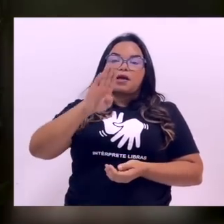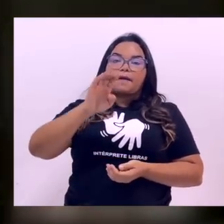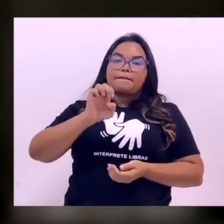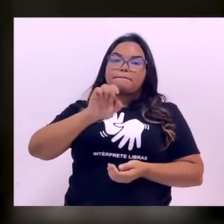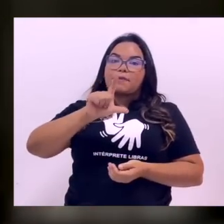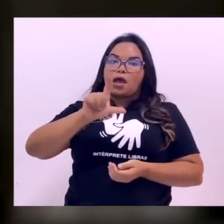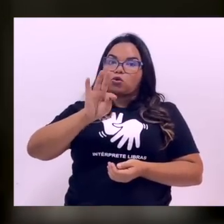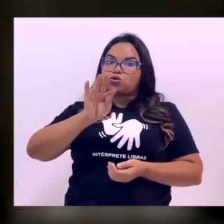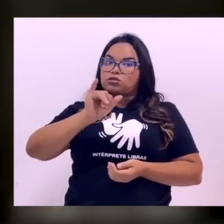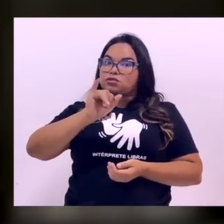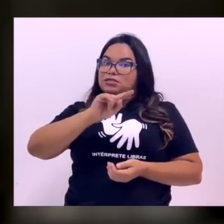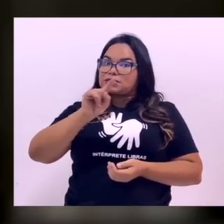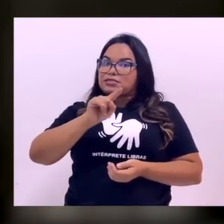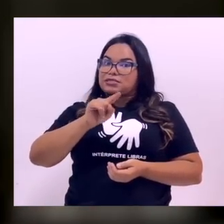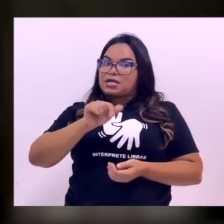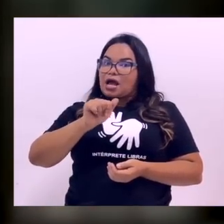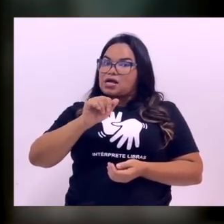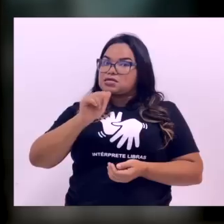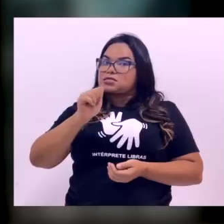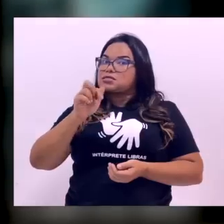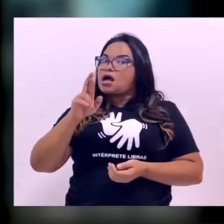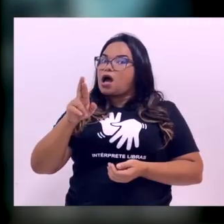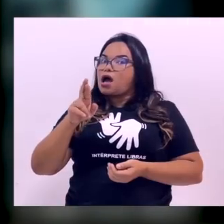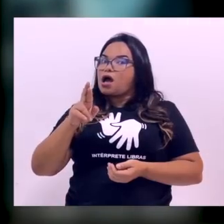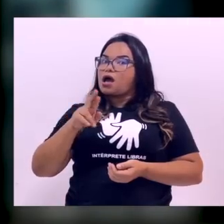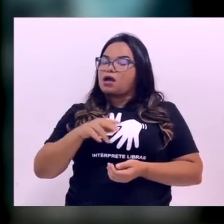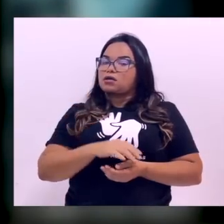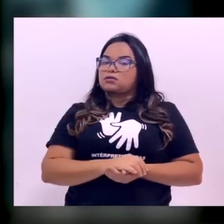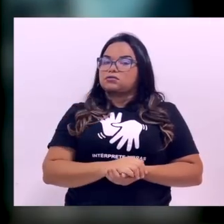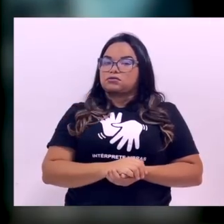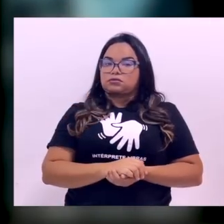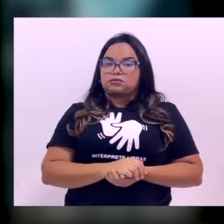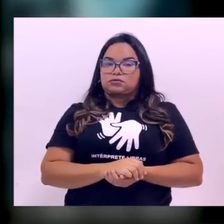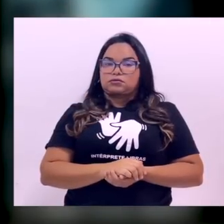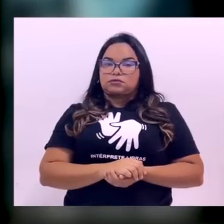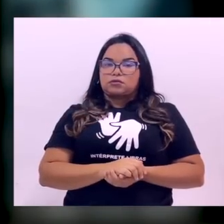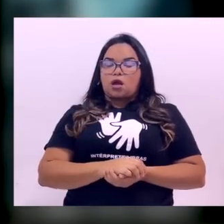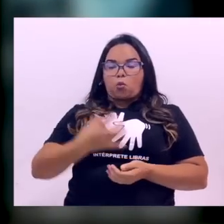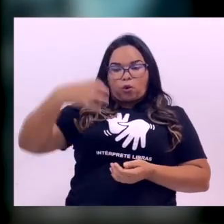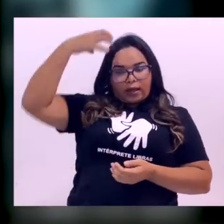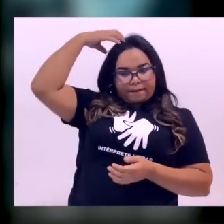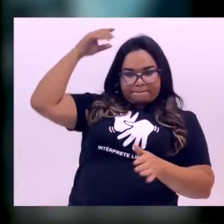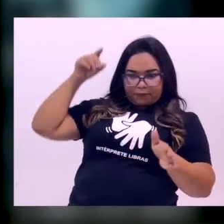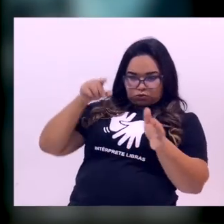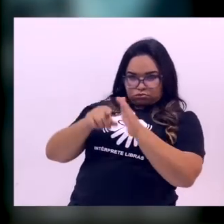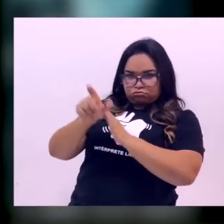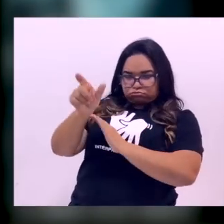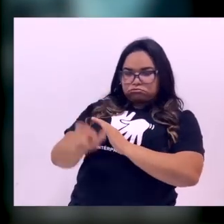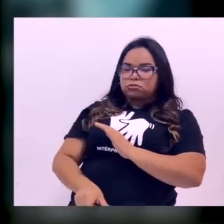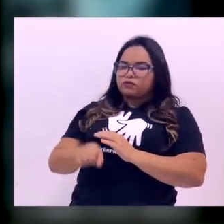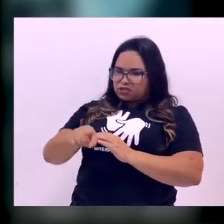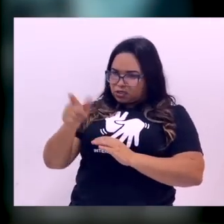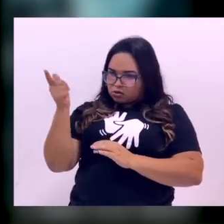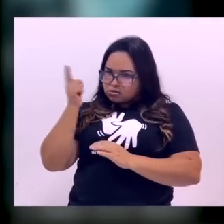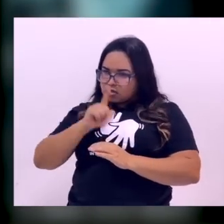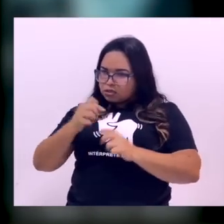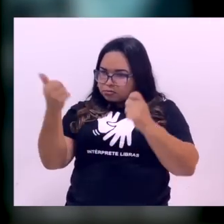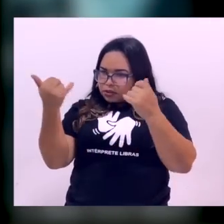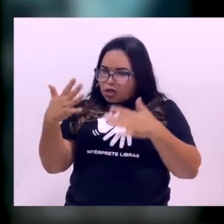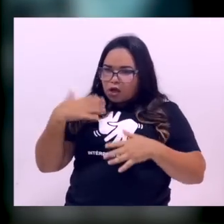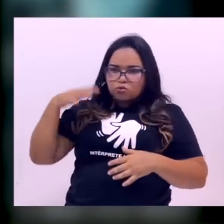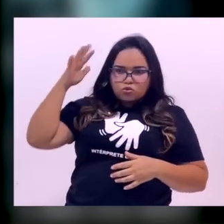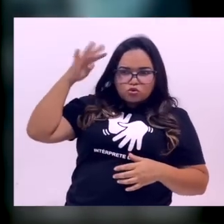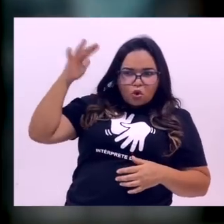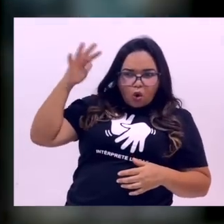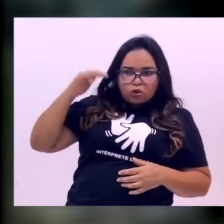chamado Beltesazar. Você é capaz de me contar o que eu vi no meu sonho e interpretá-lo? Daniel 2,